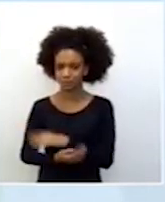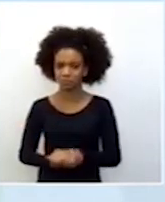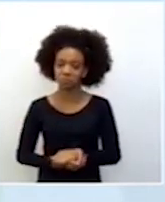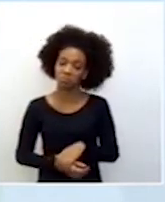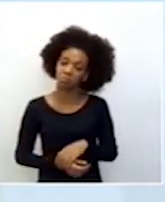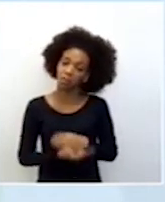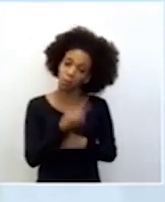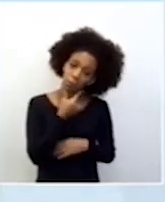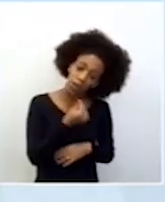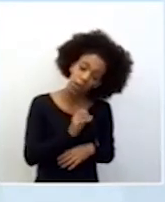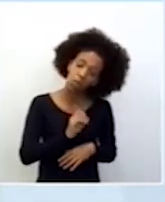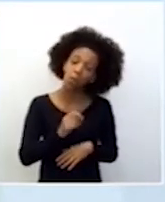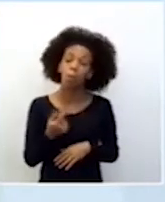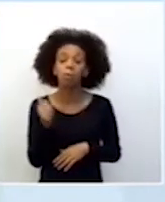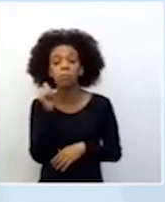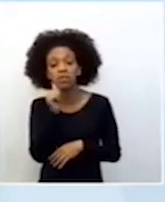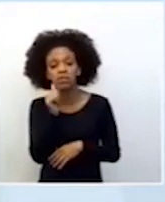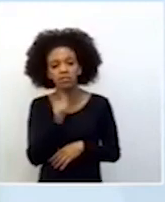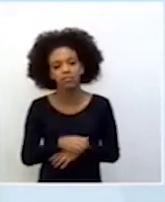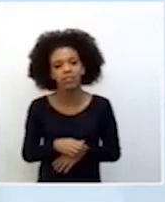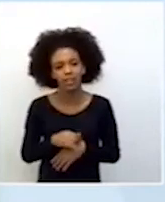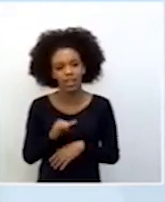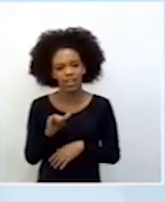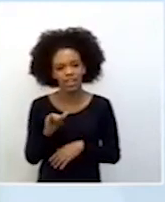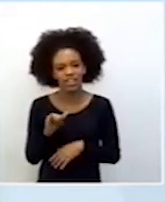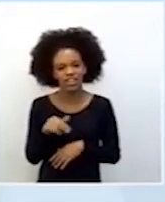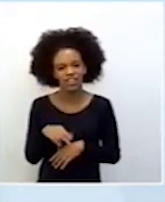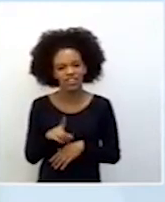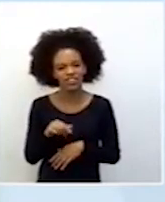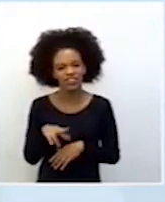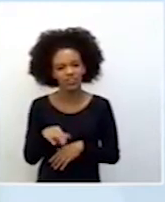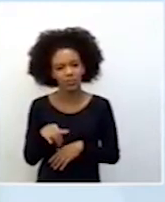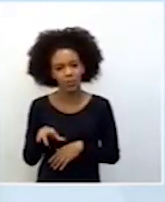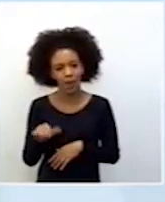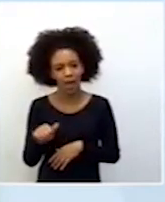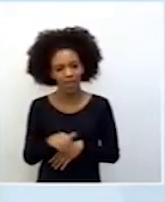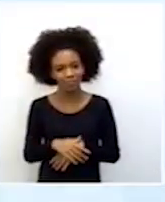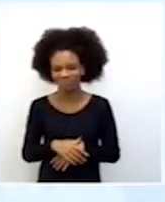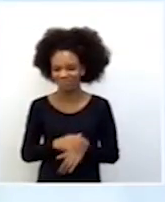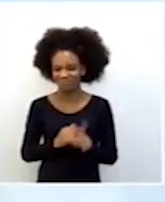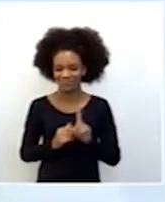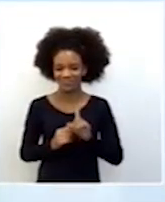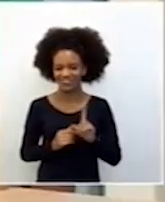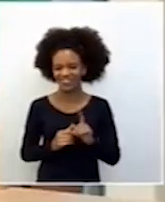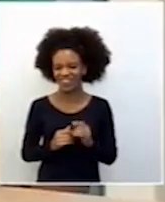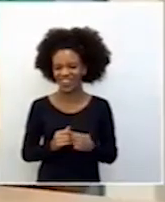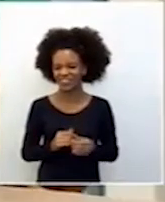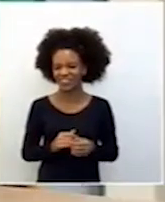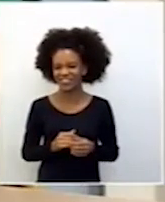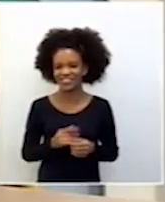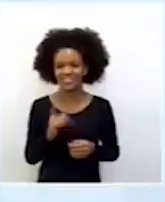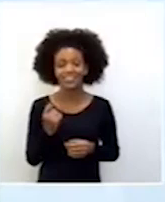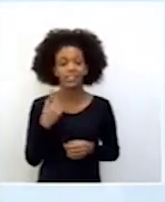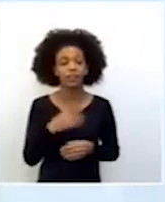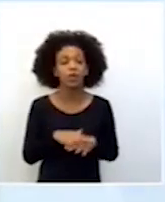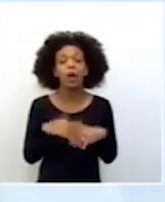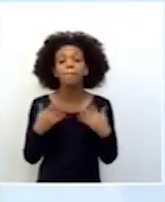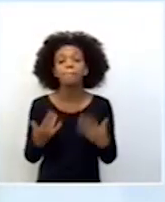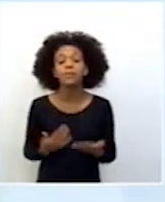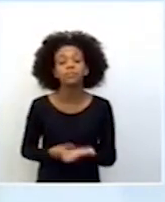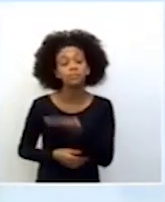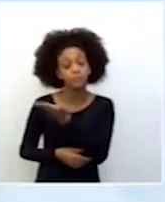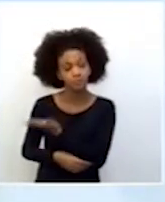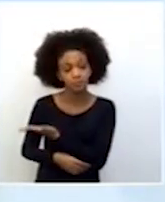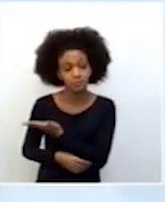desta indivídua. Olha Indivídua? Indivídua? Não. Gente, olha... Qual ação